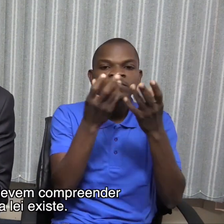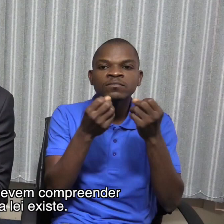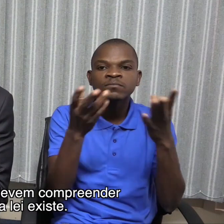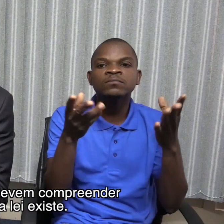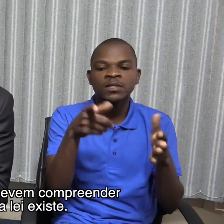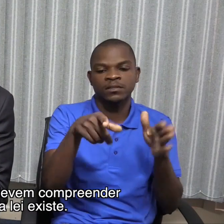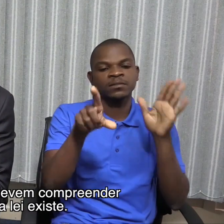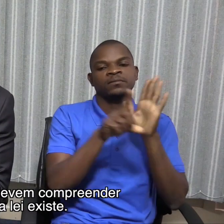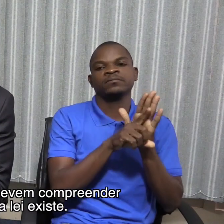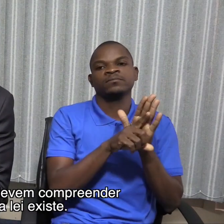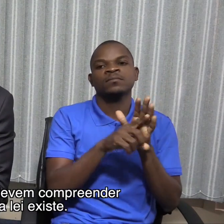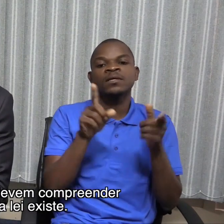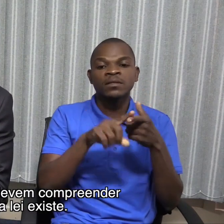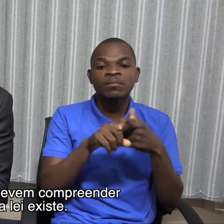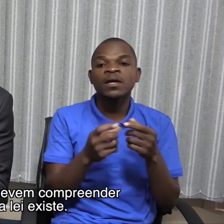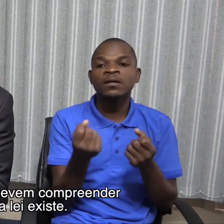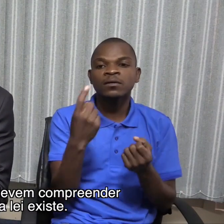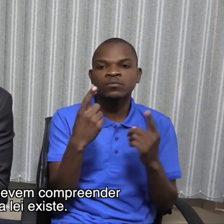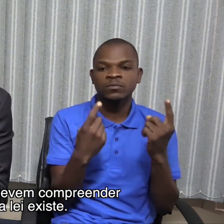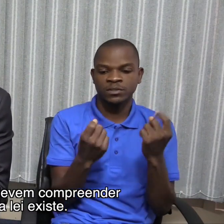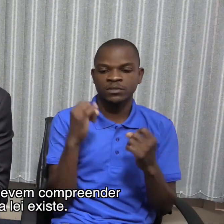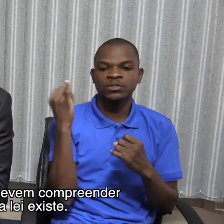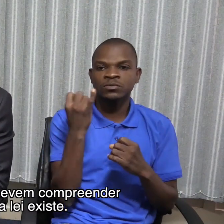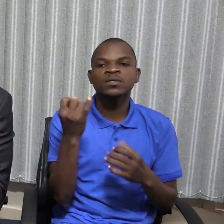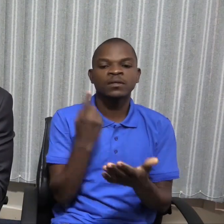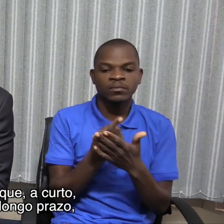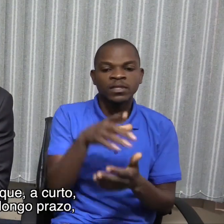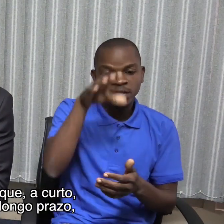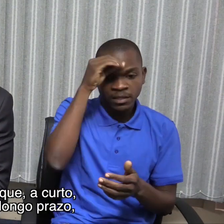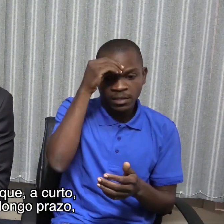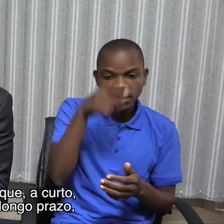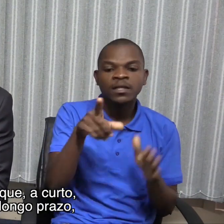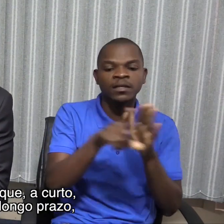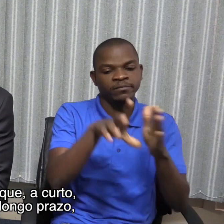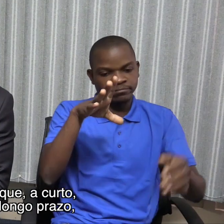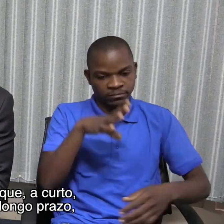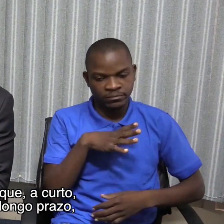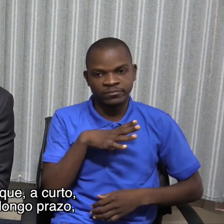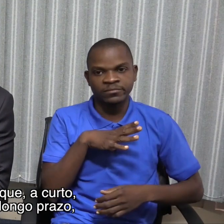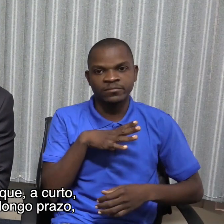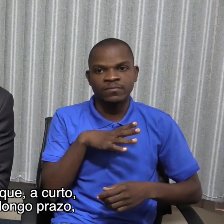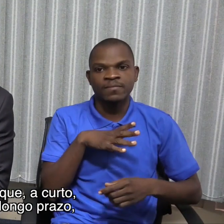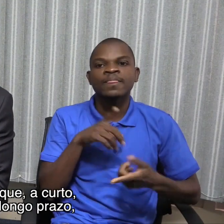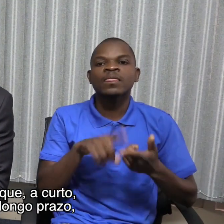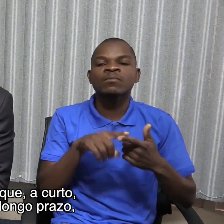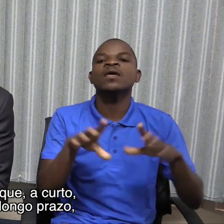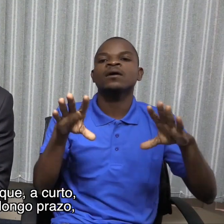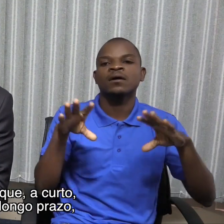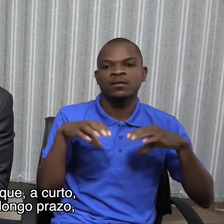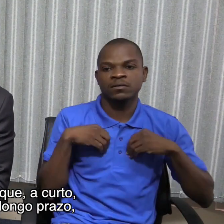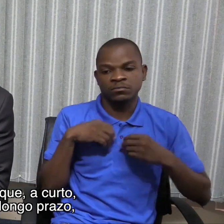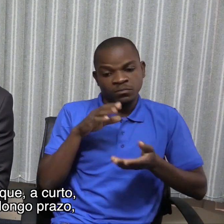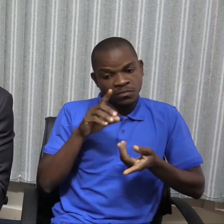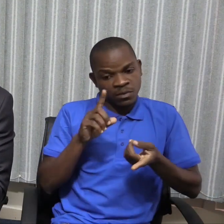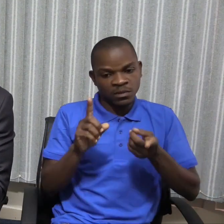as instituições também devem compreender que esta mesma lei existe. Acredito que, a